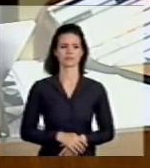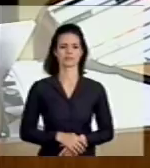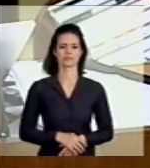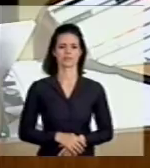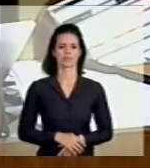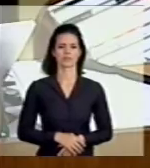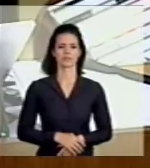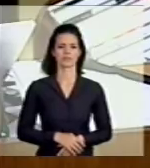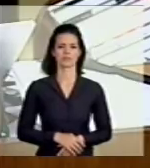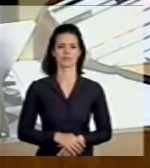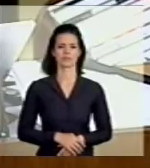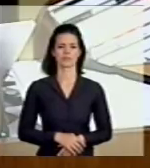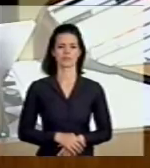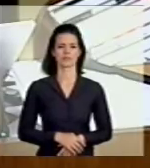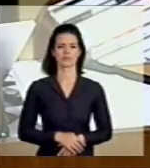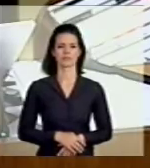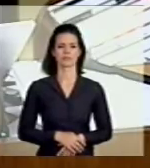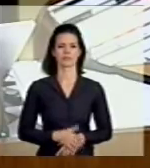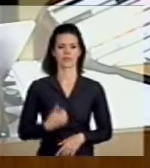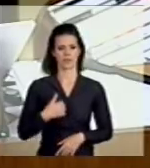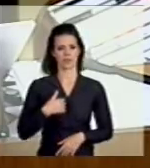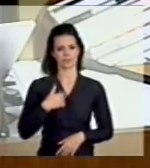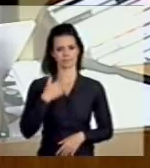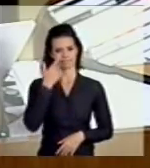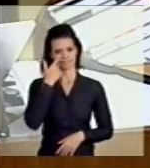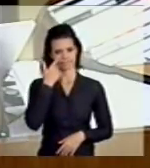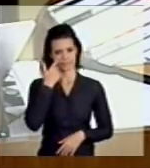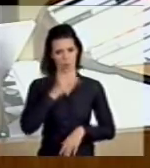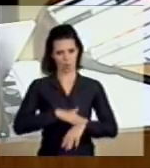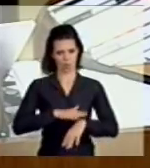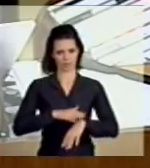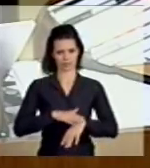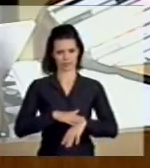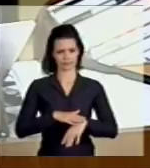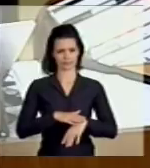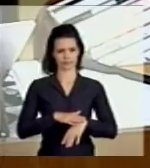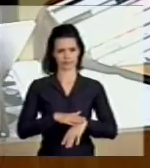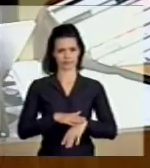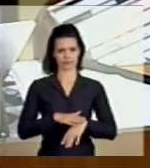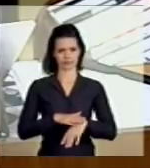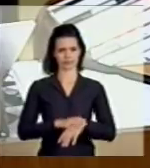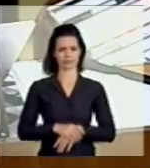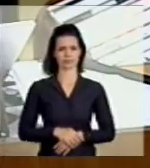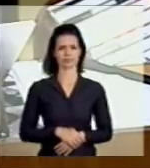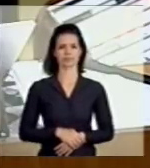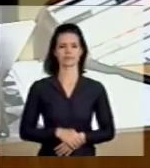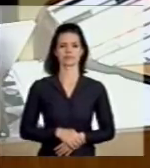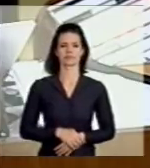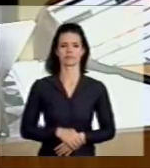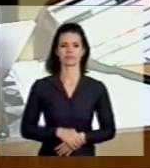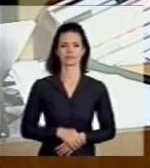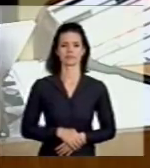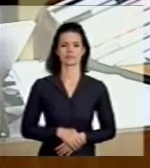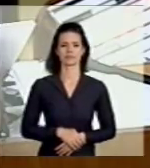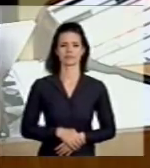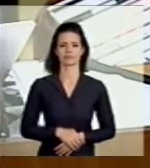continuo, senhor presidente, atento ao horário, porque já estamos perto da nossa da suspensão dos trabalhos. Digo